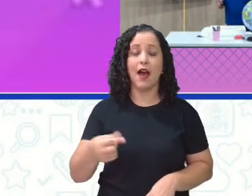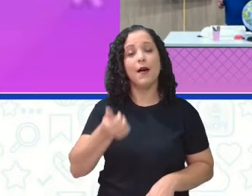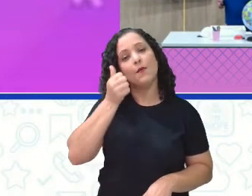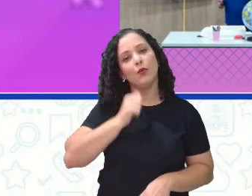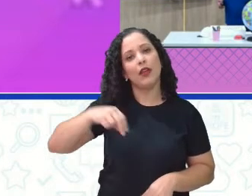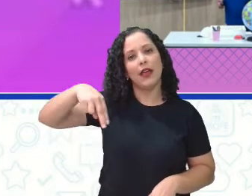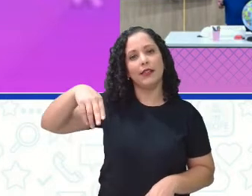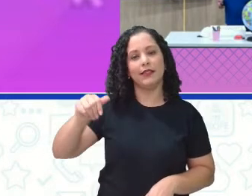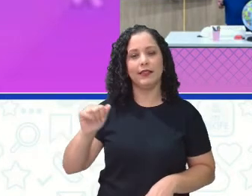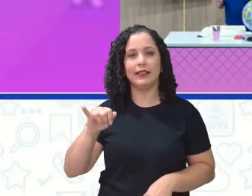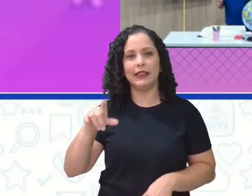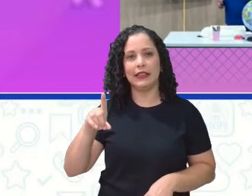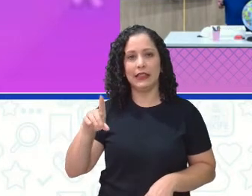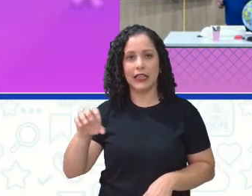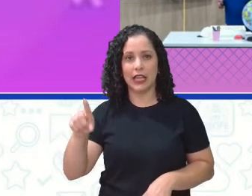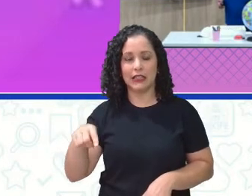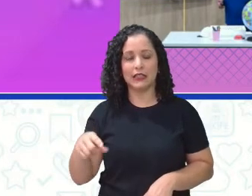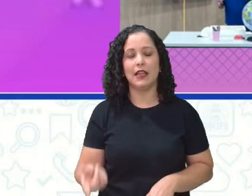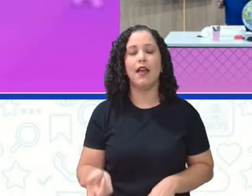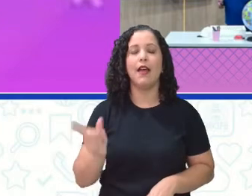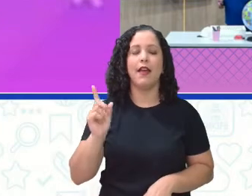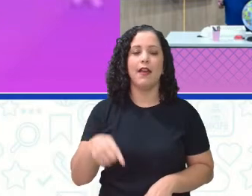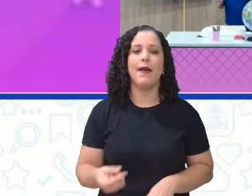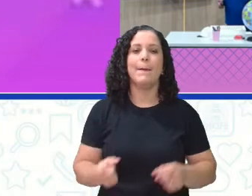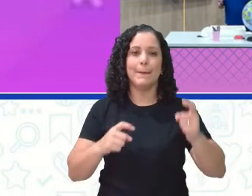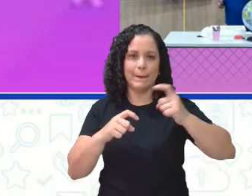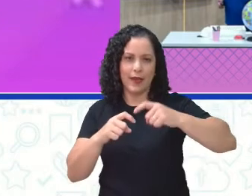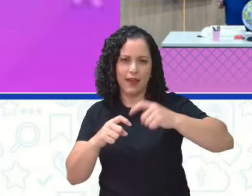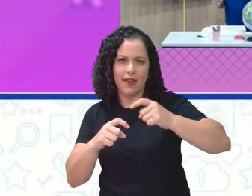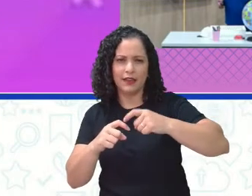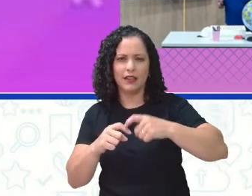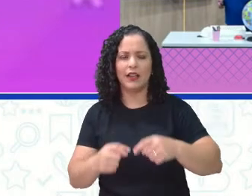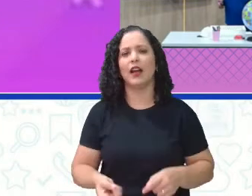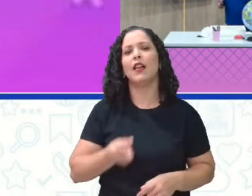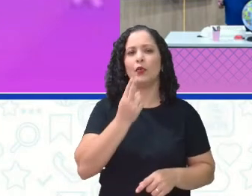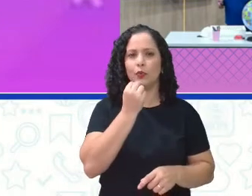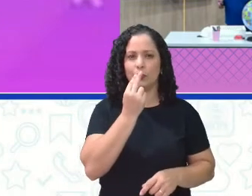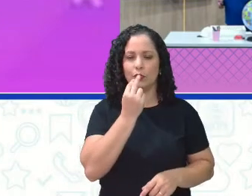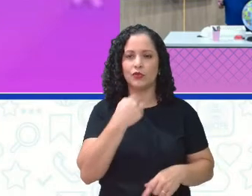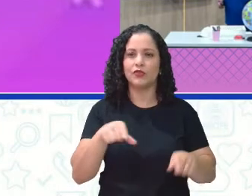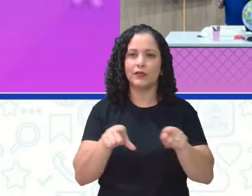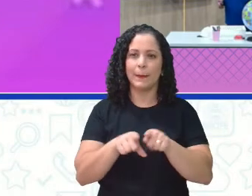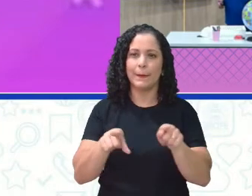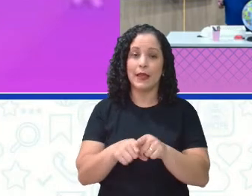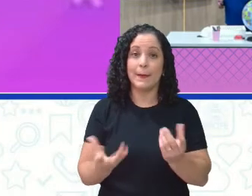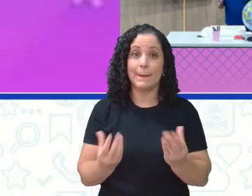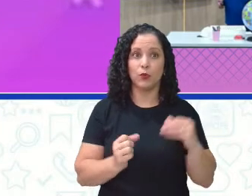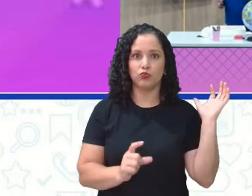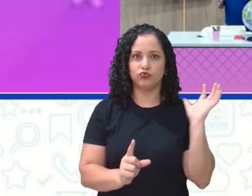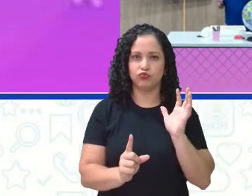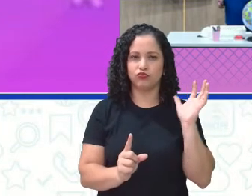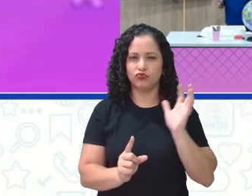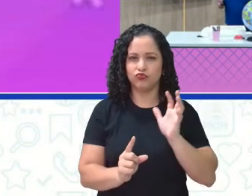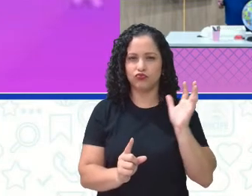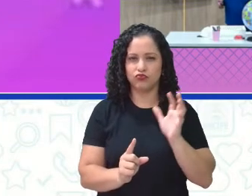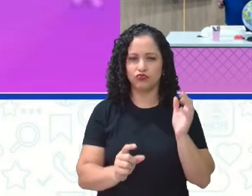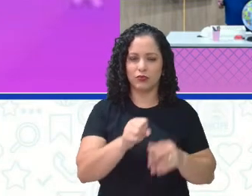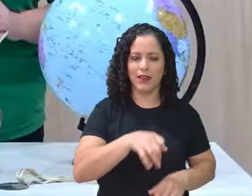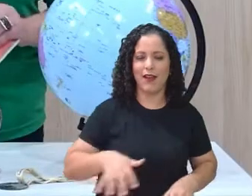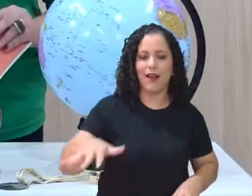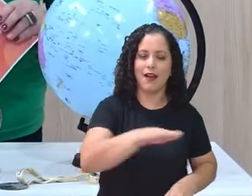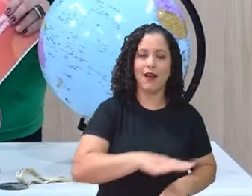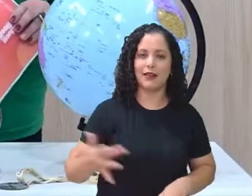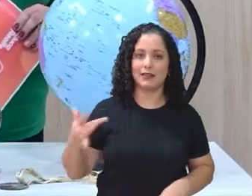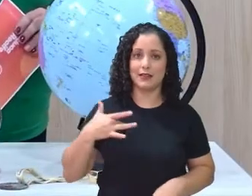foi professora na Universidade Federal, trouxe grandes, né, contribuições para a questão aí da saúde,